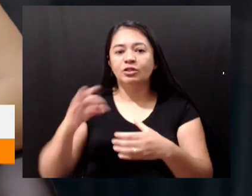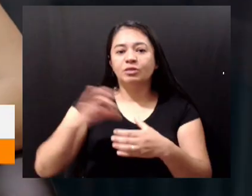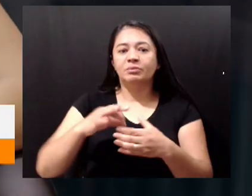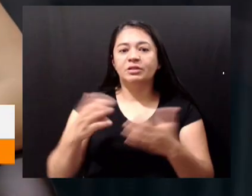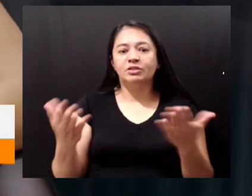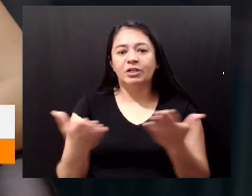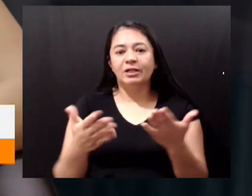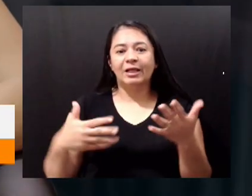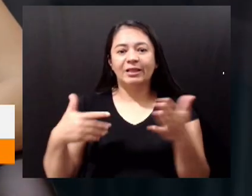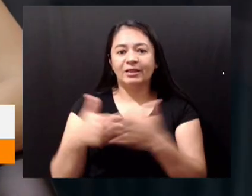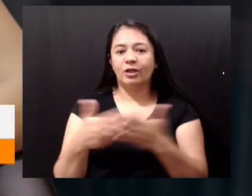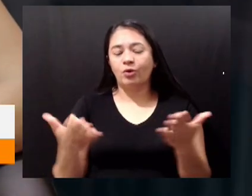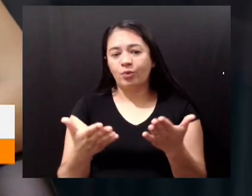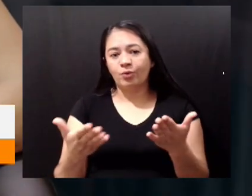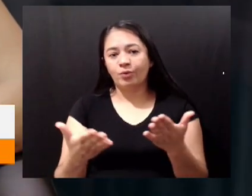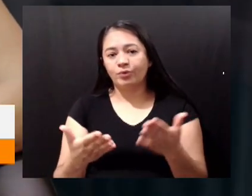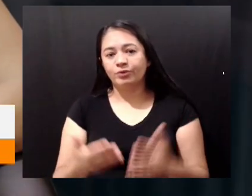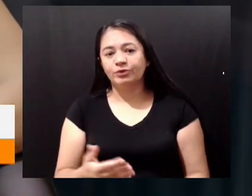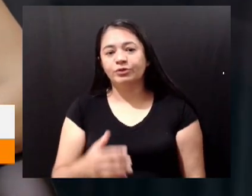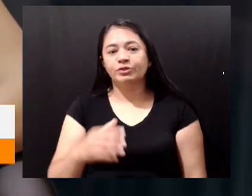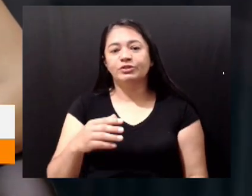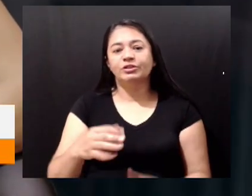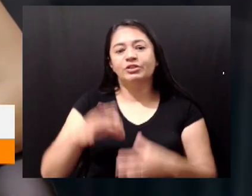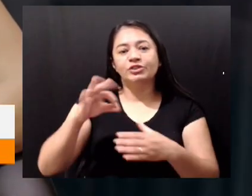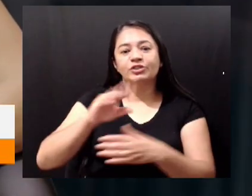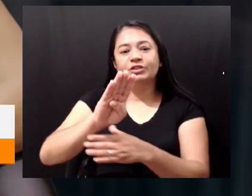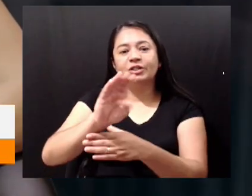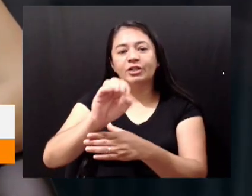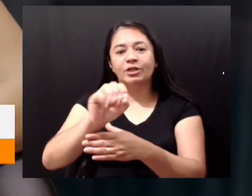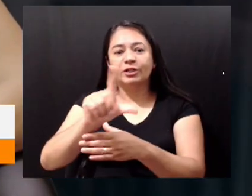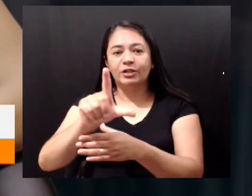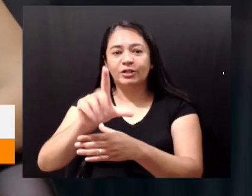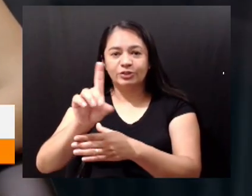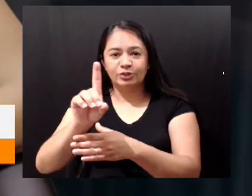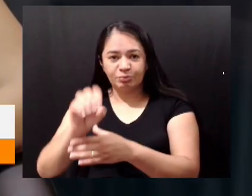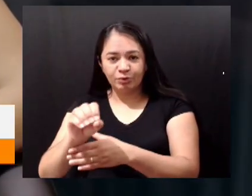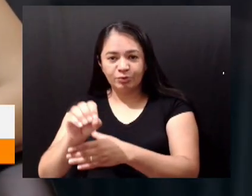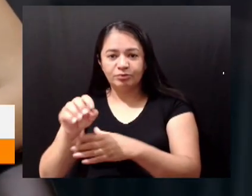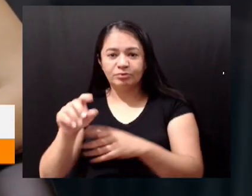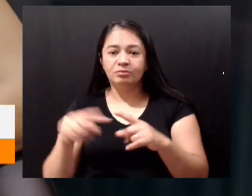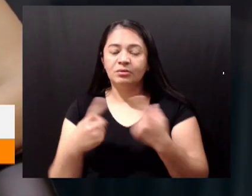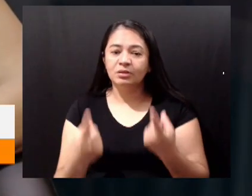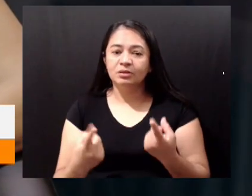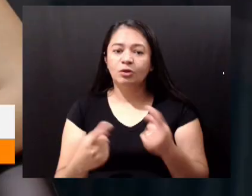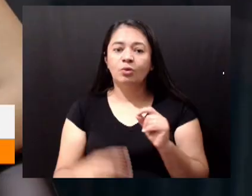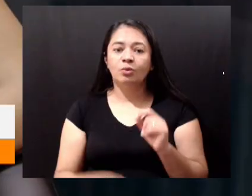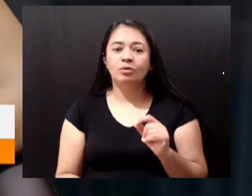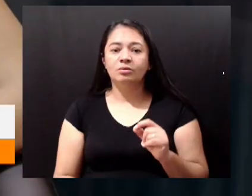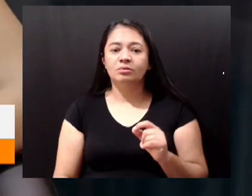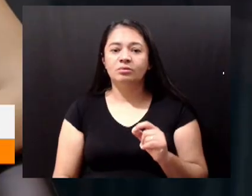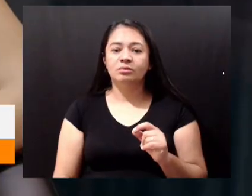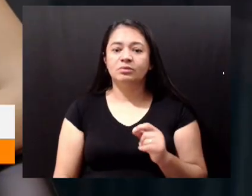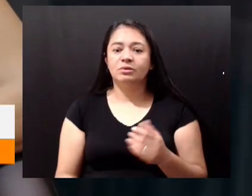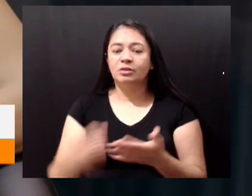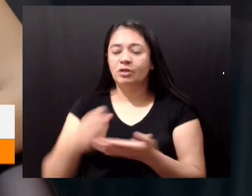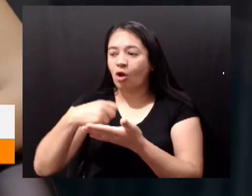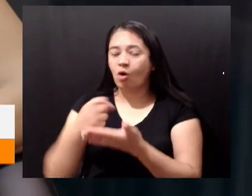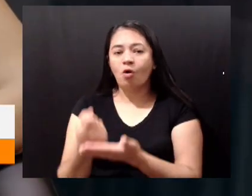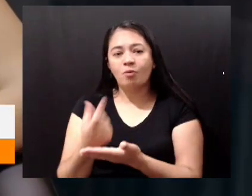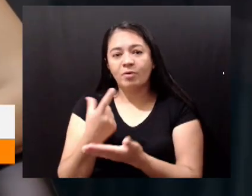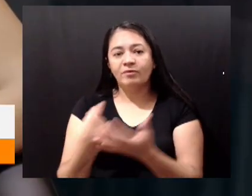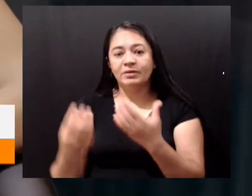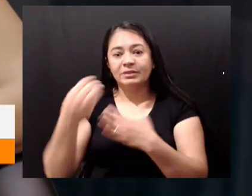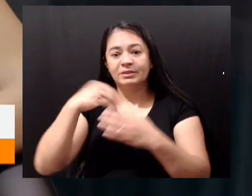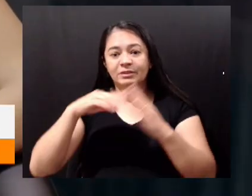bem Sim, do do estômago, fígado, fígado, aham. E aí, então assim, ter uma farmacinha em casa, né,